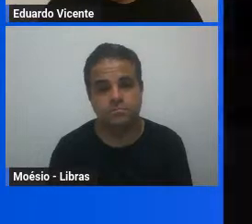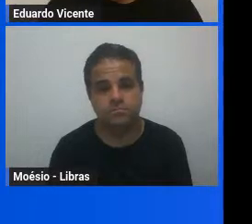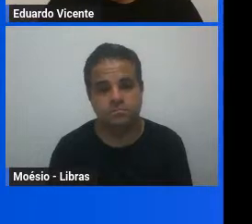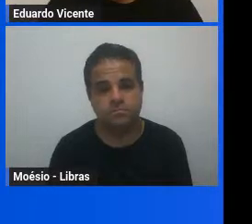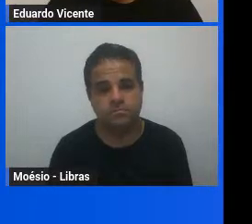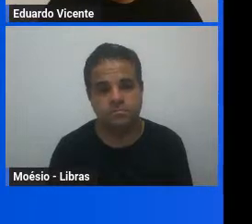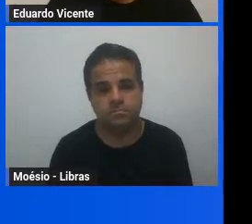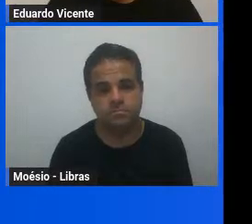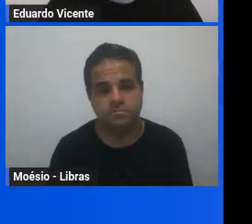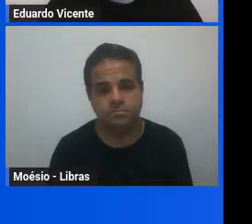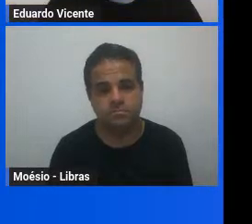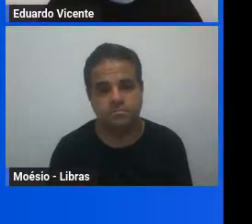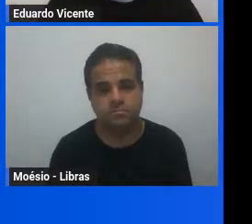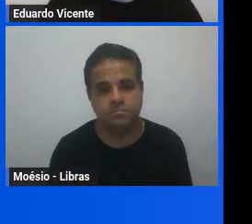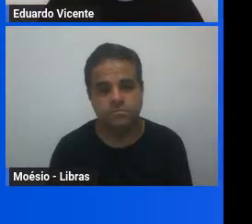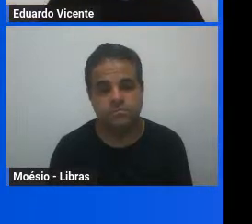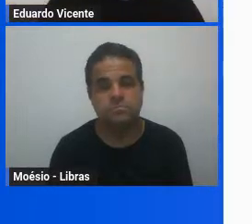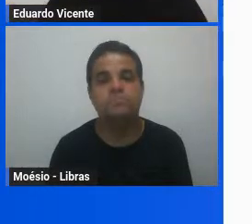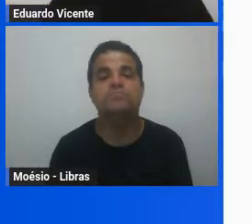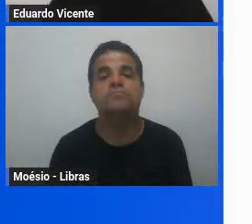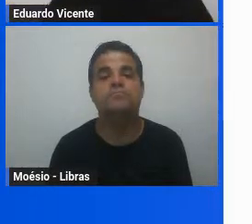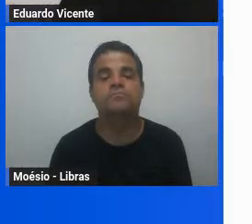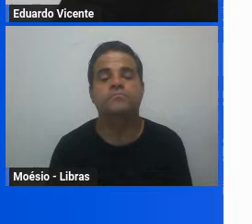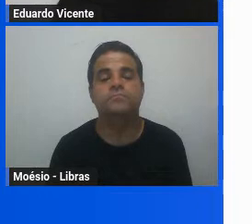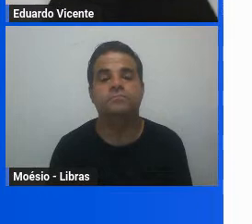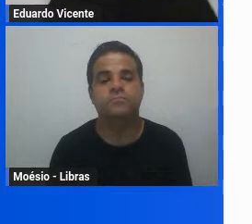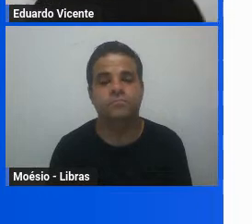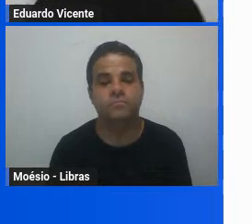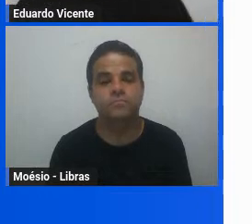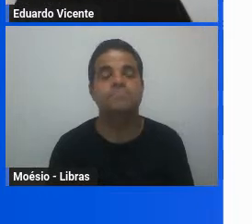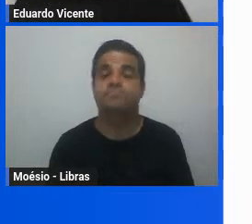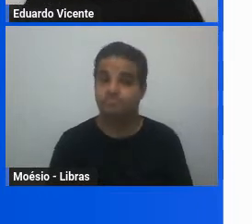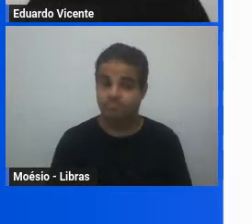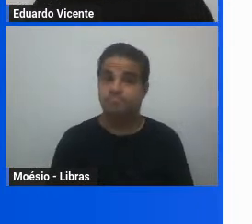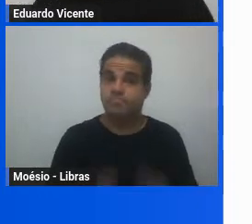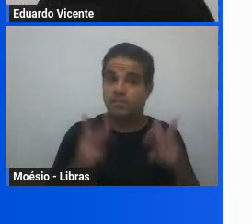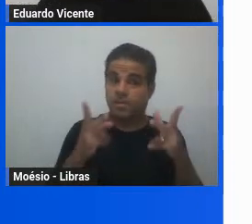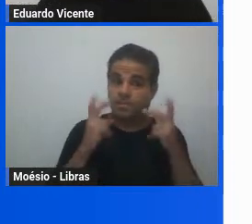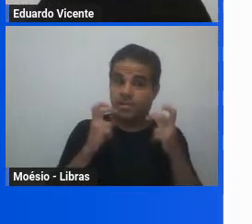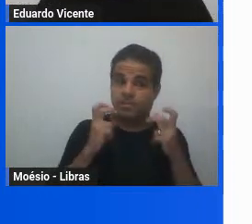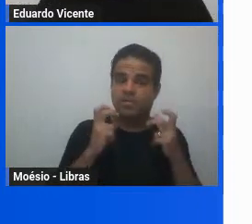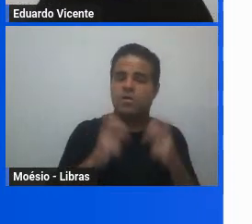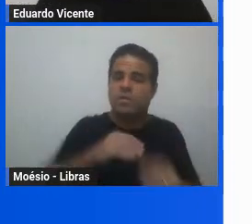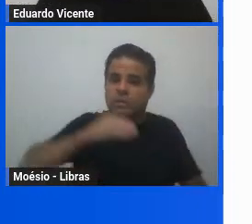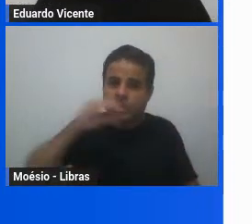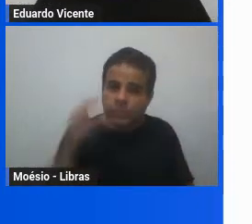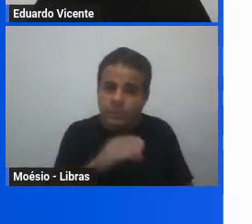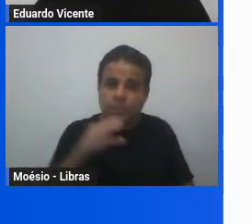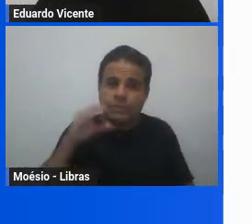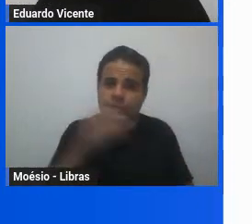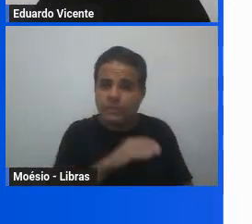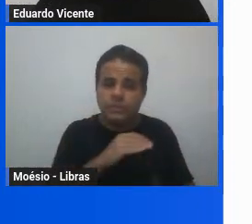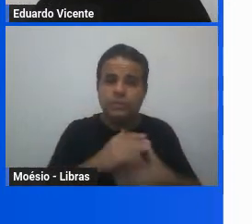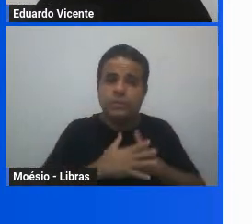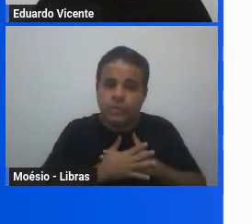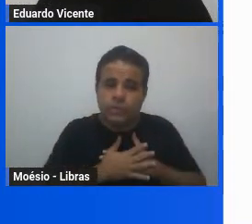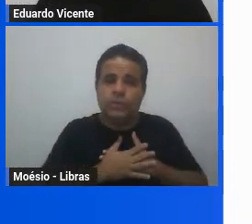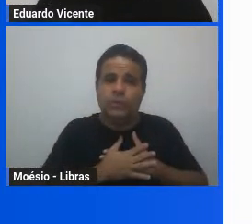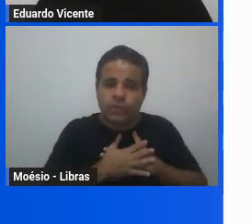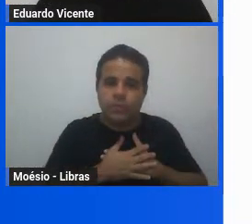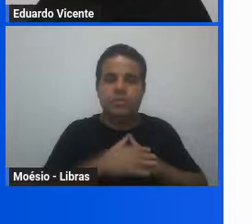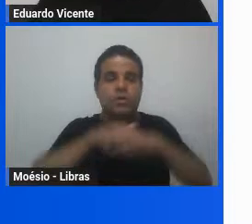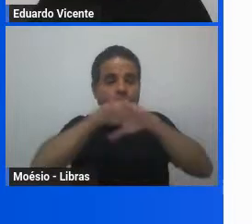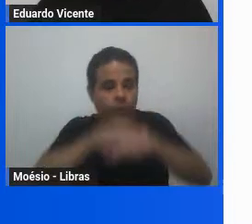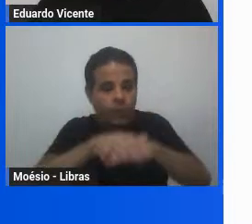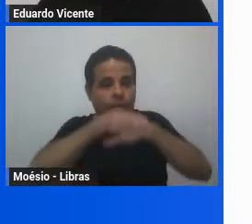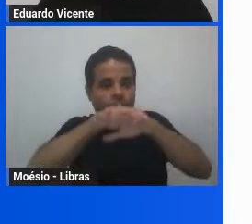Let's go hunt. Voltando, e naquela velocidade que vai caracterizar